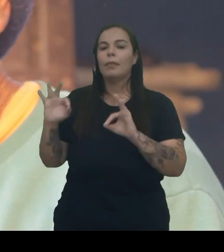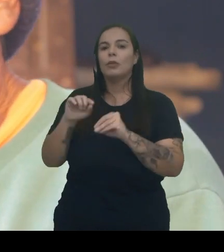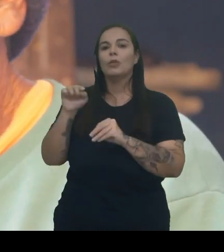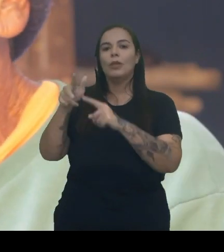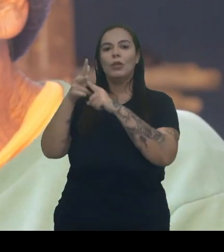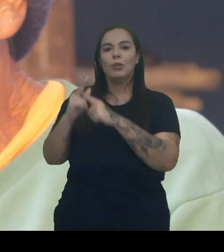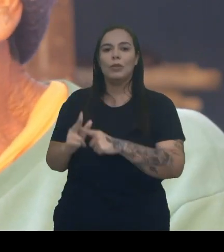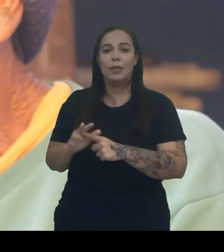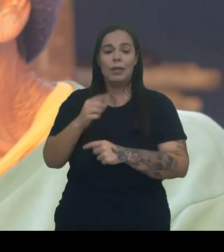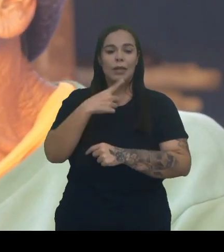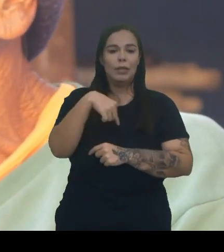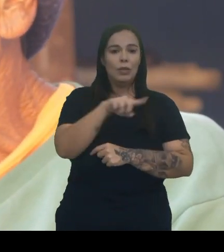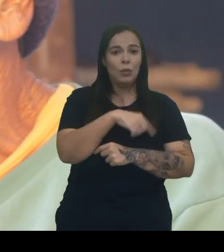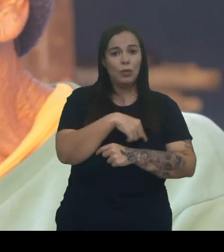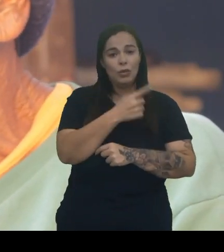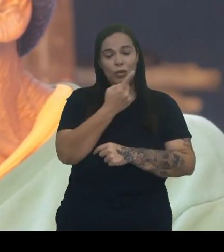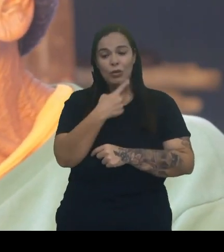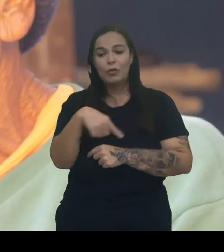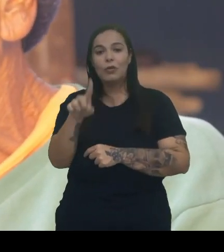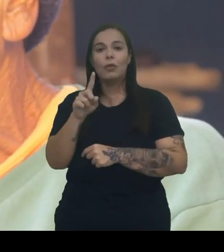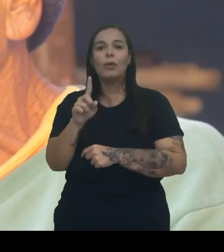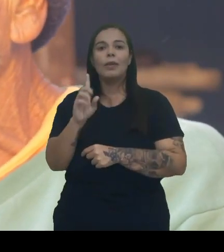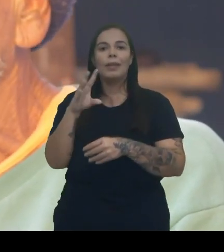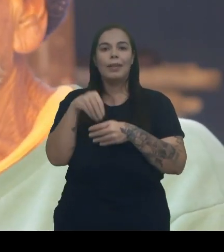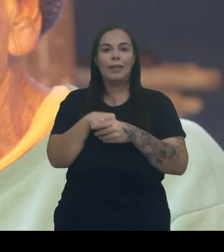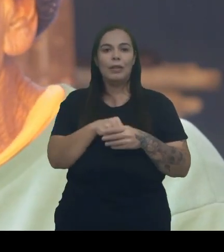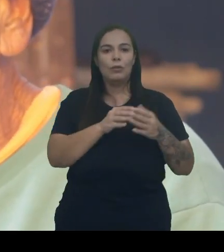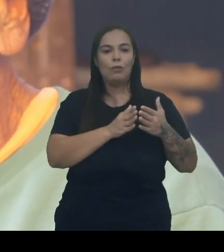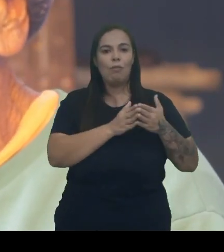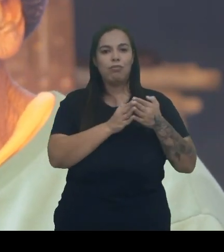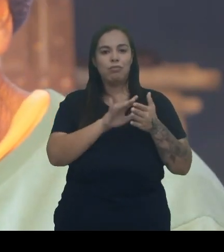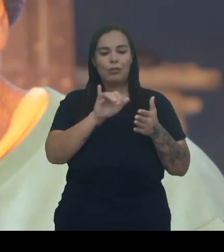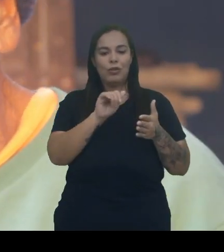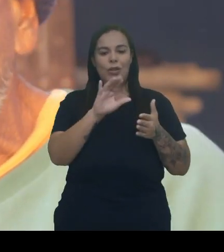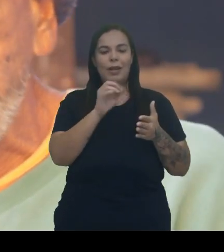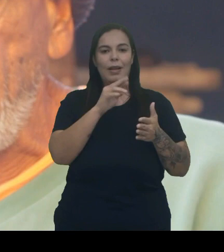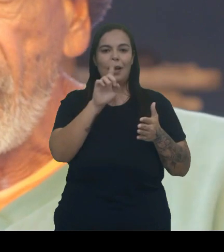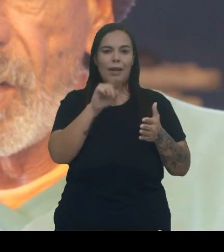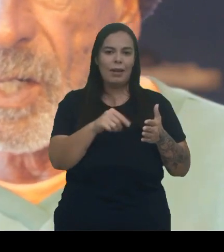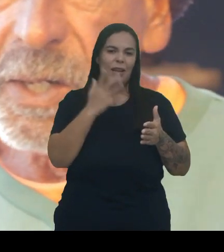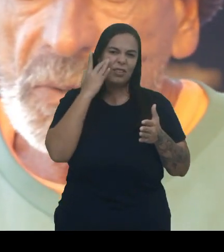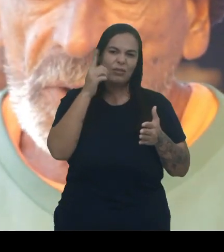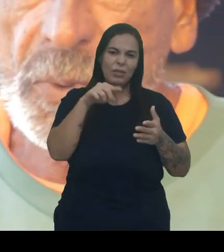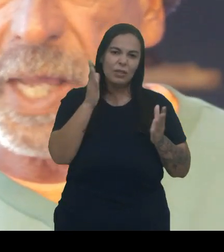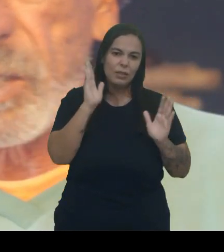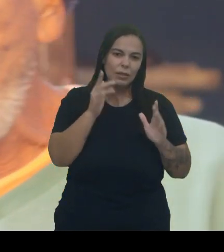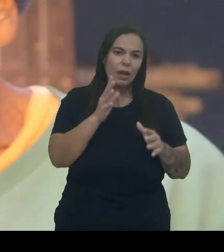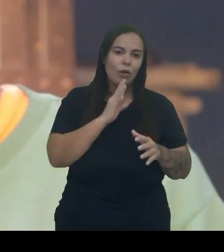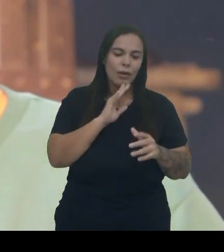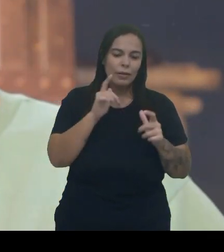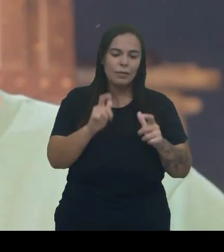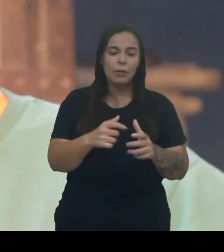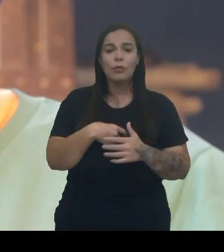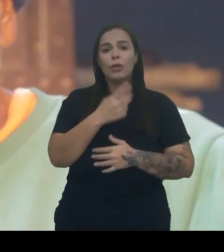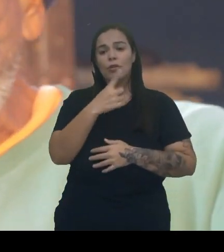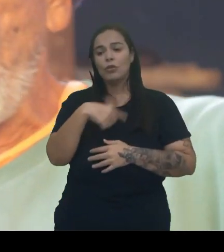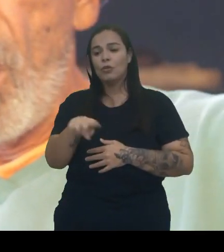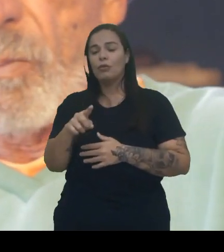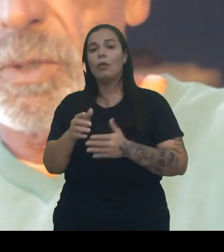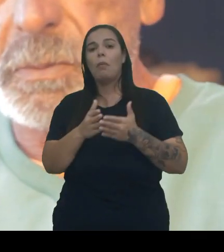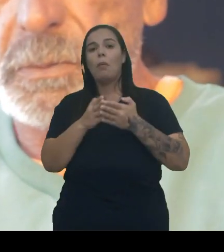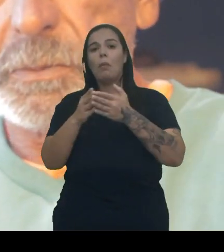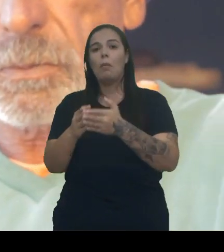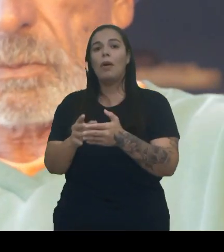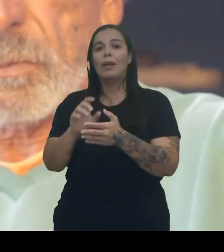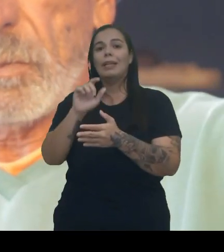nós fomos lá, dentro do Jacaré, onde tem aquele condomínio ali, o Jacaré, vocês devem saber mais ou menos onde é. Fomos lá que o homem arrancou 5 ganchos